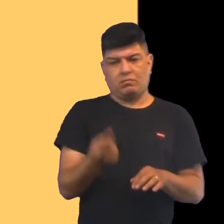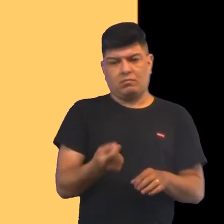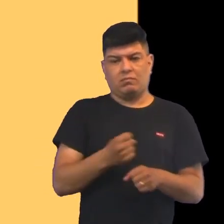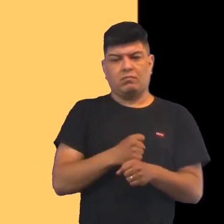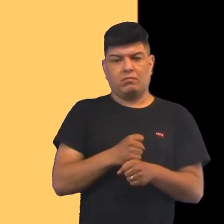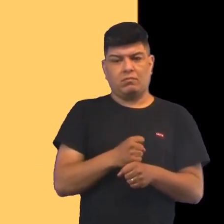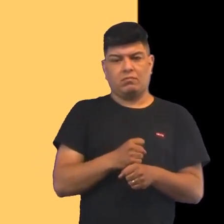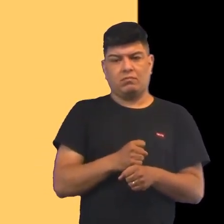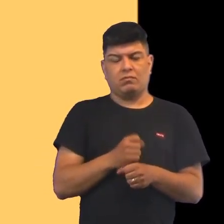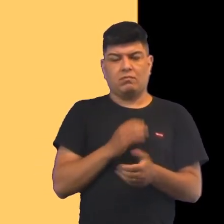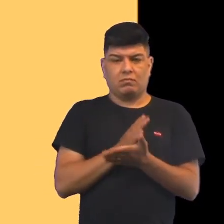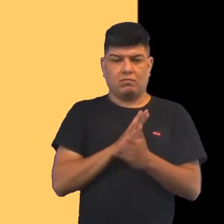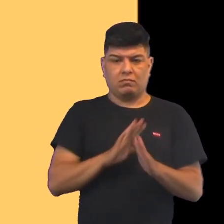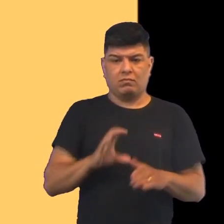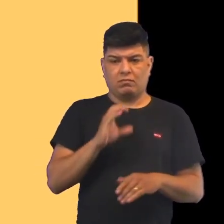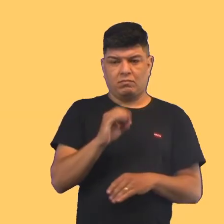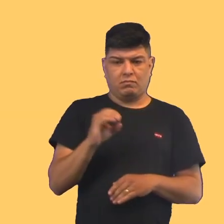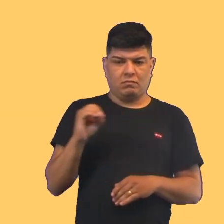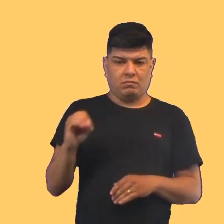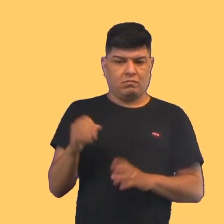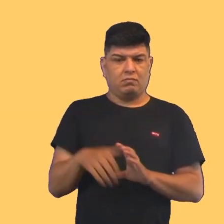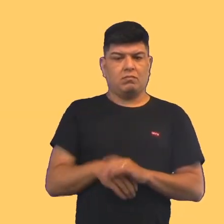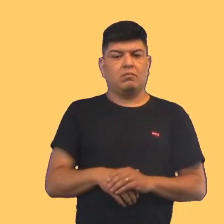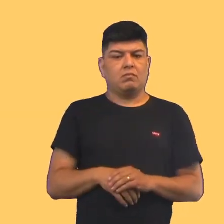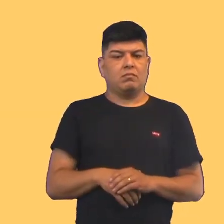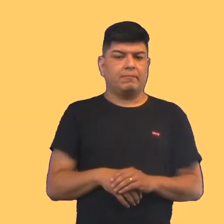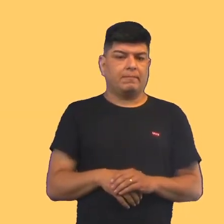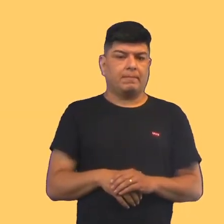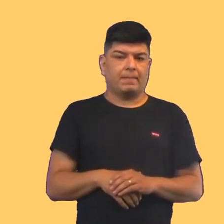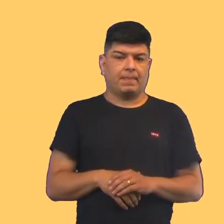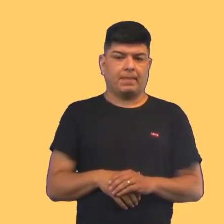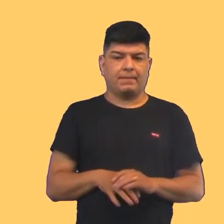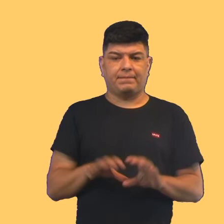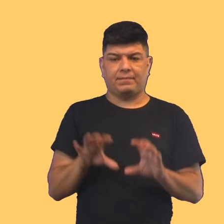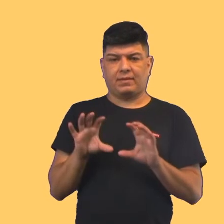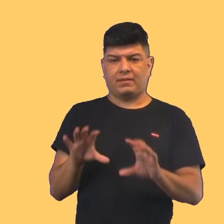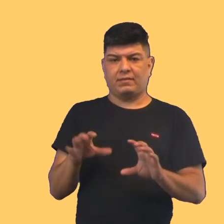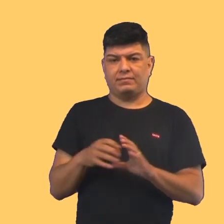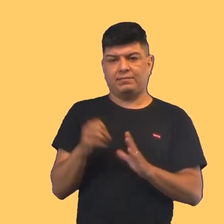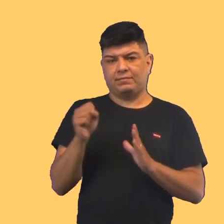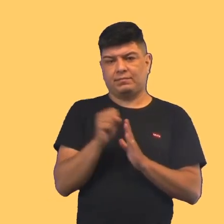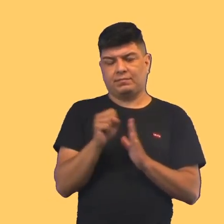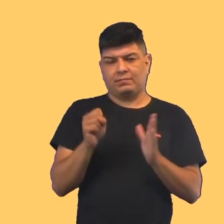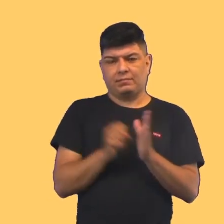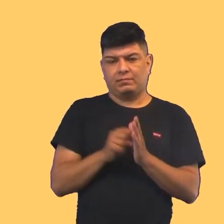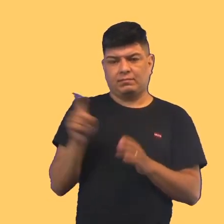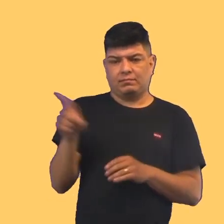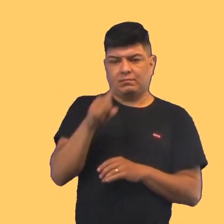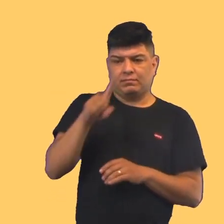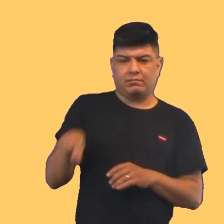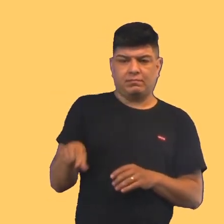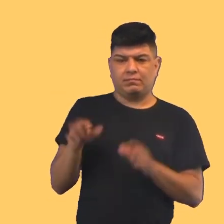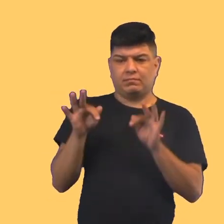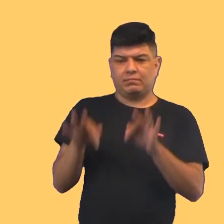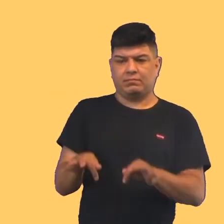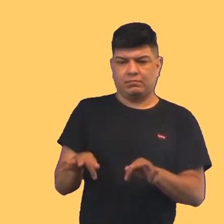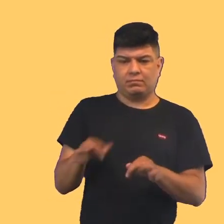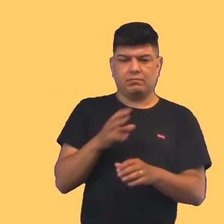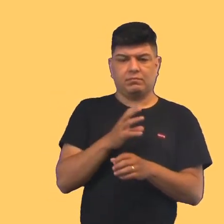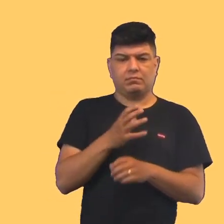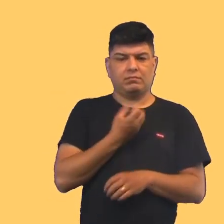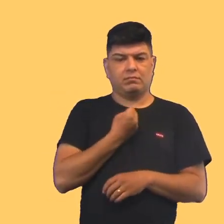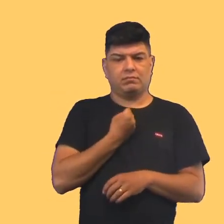não terminar em 2 zeros, neste caso, eliminamos os 2 últimos algarismos